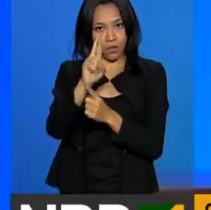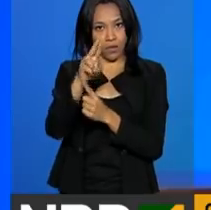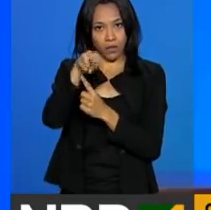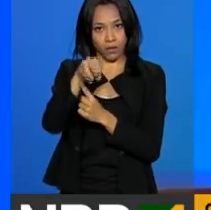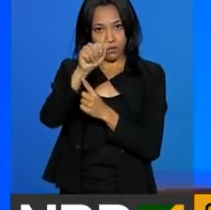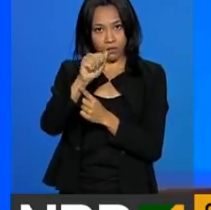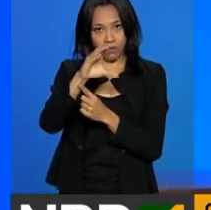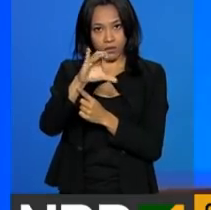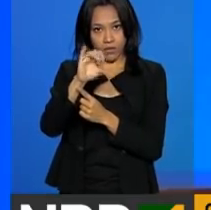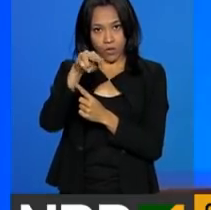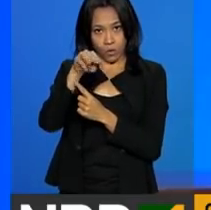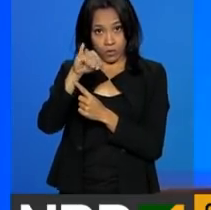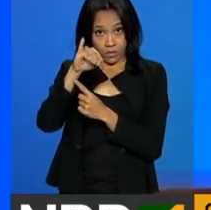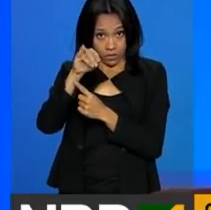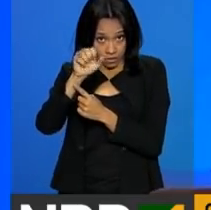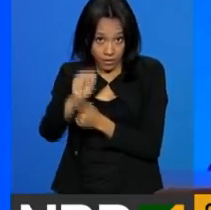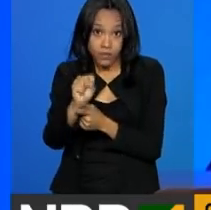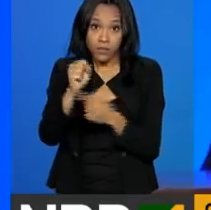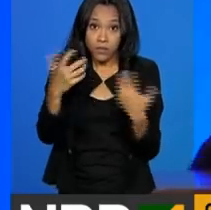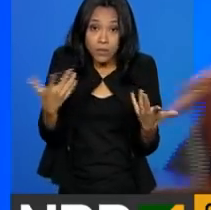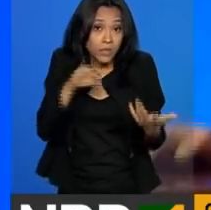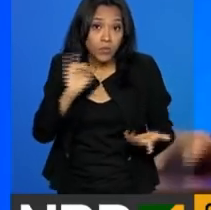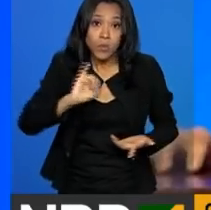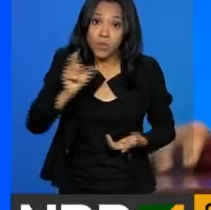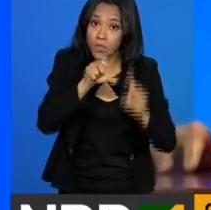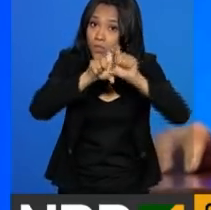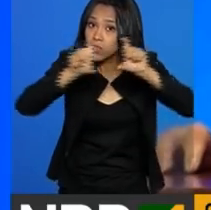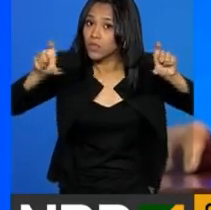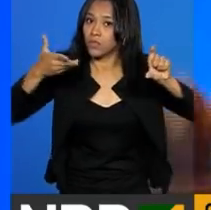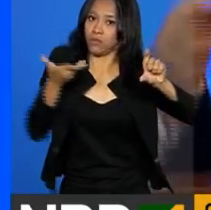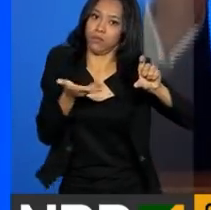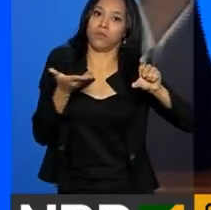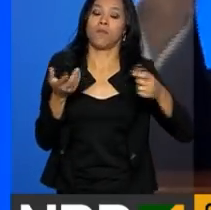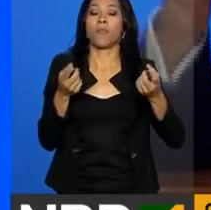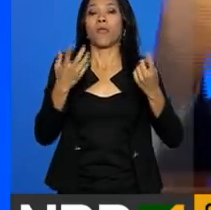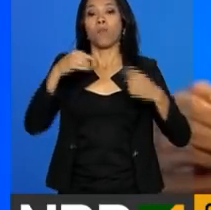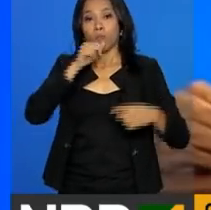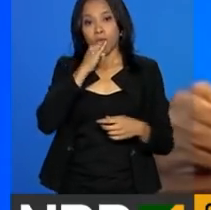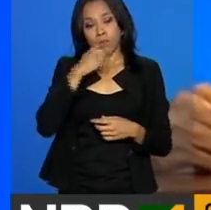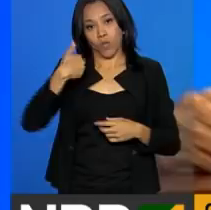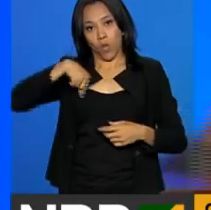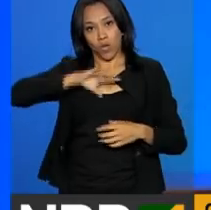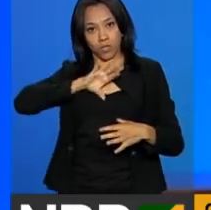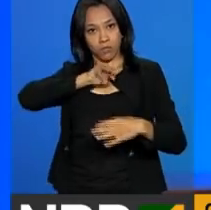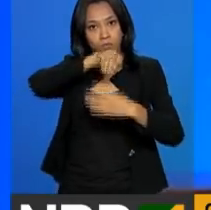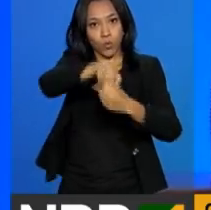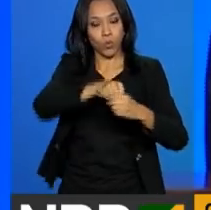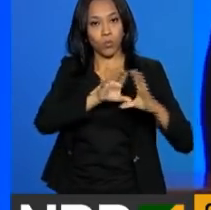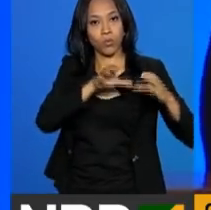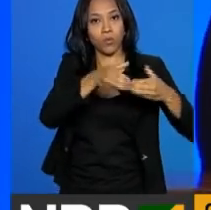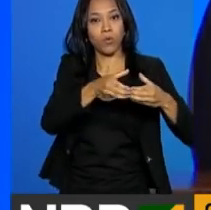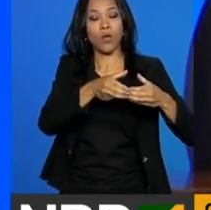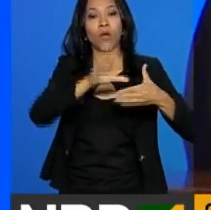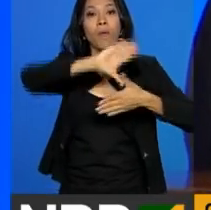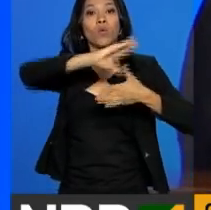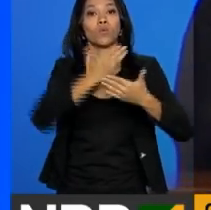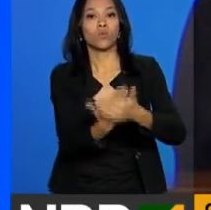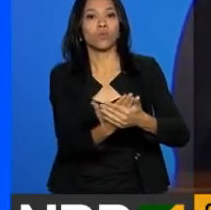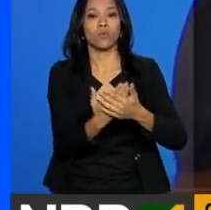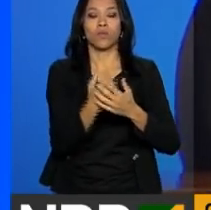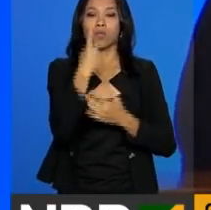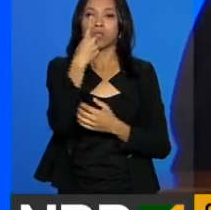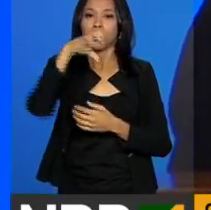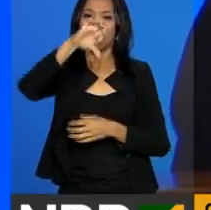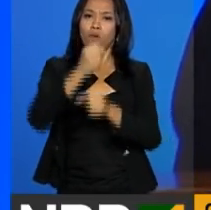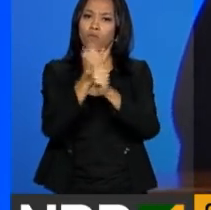nós temos interessante como nós fazemos parte de organismos internacionais por exemplo mercosul nós estamos agora depois de 19 anos